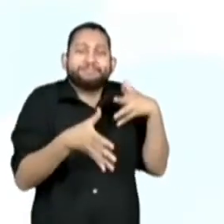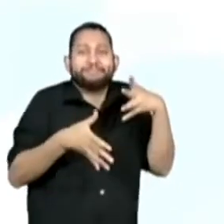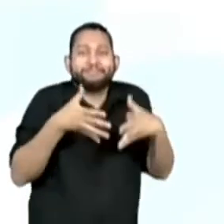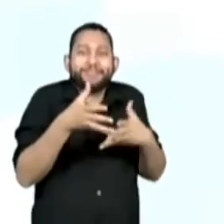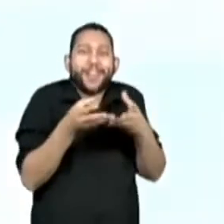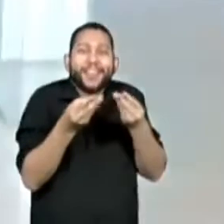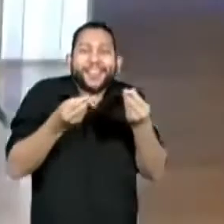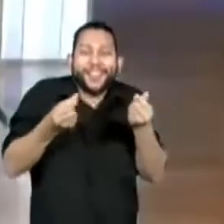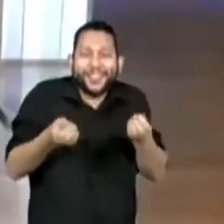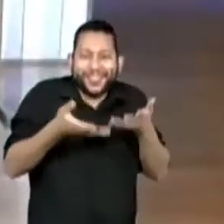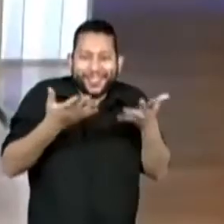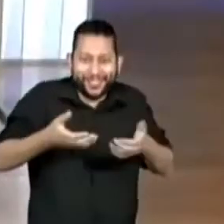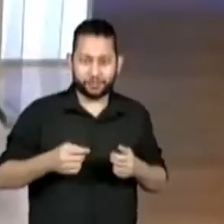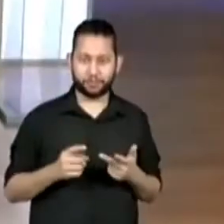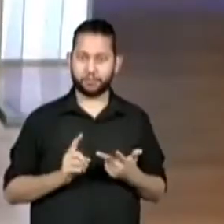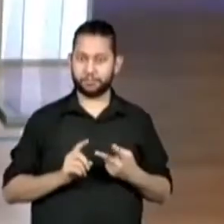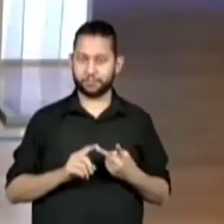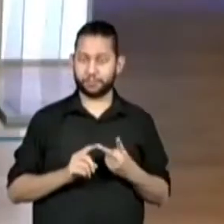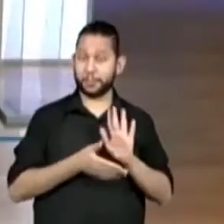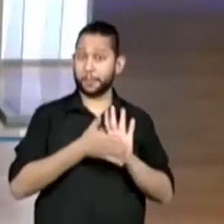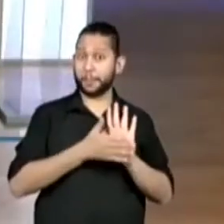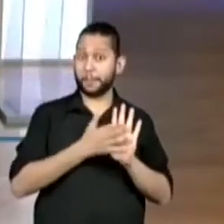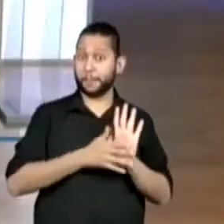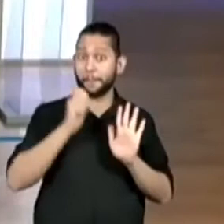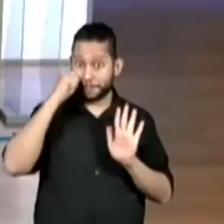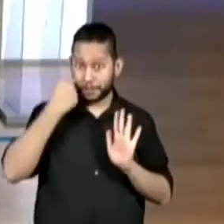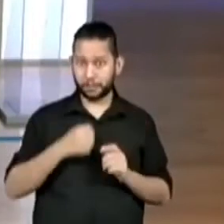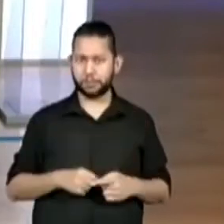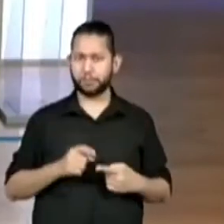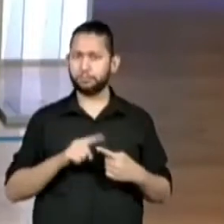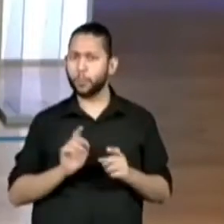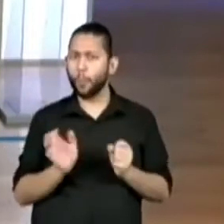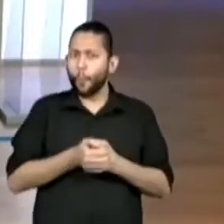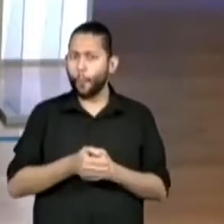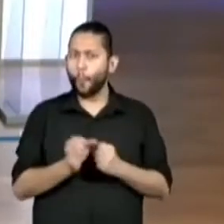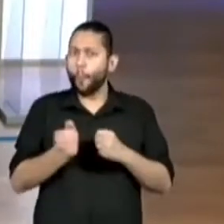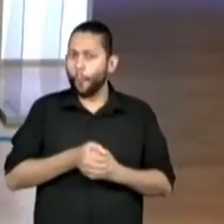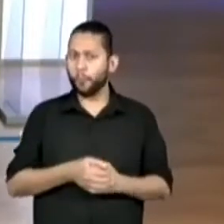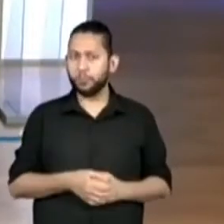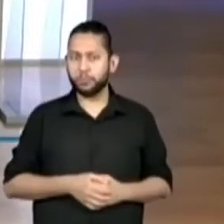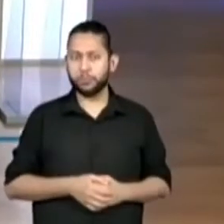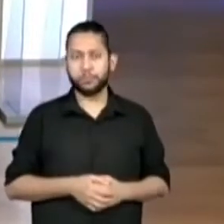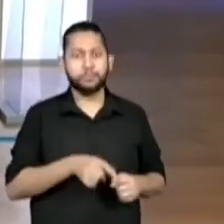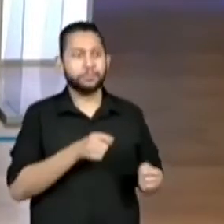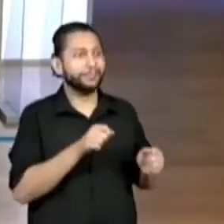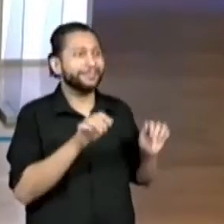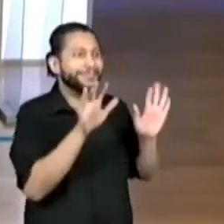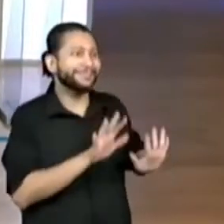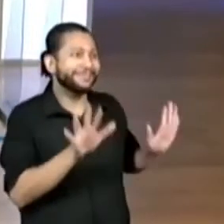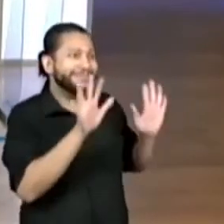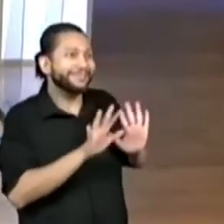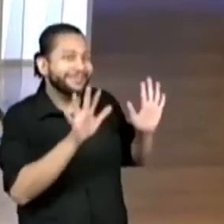alguma maneira aí. Exatamente. Será que eles vão abrir a porta? A Ana Laura disse que não.